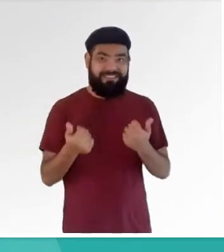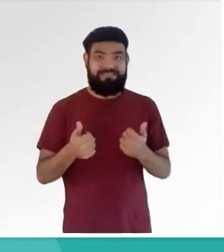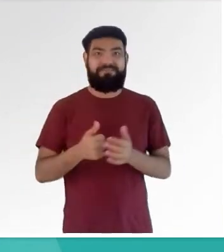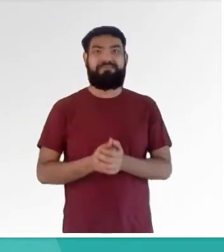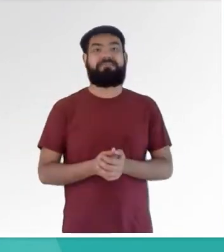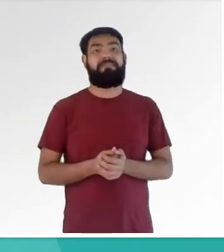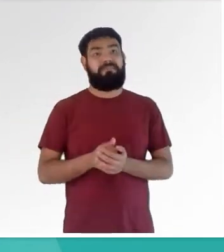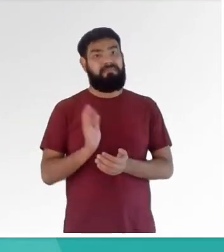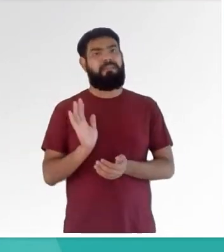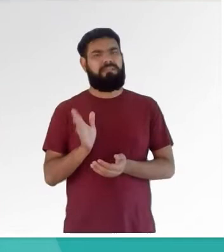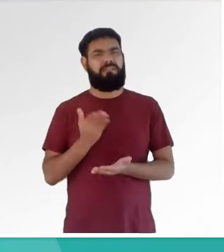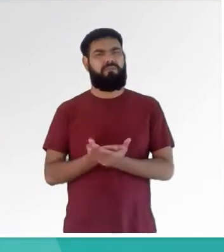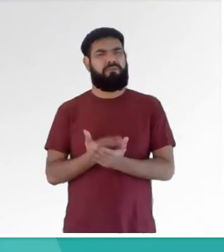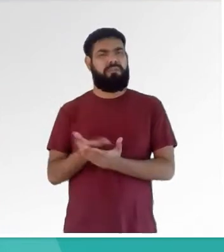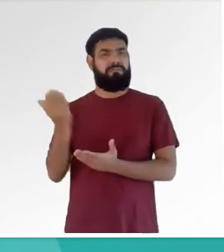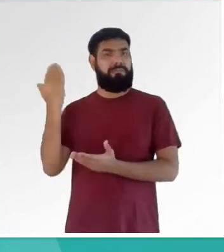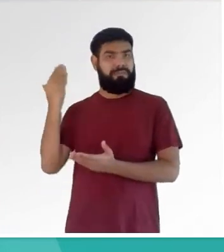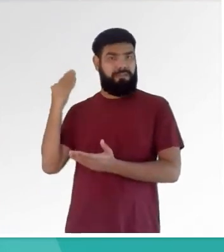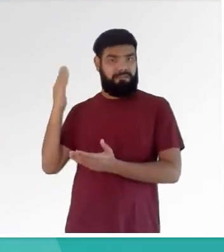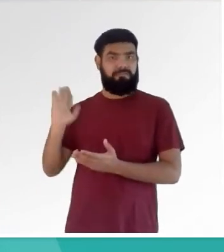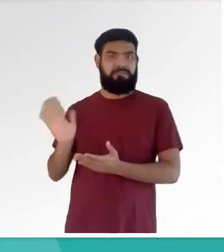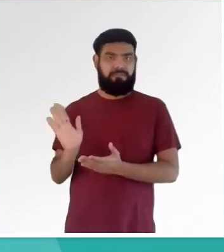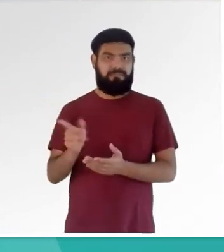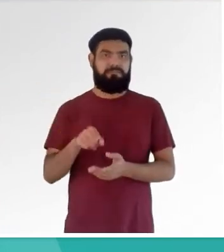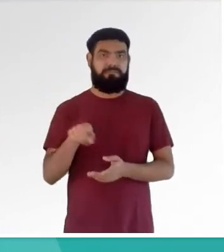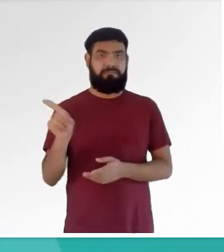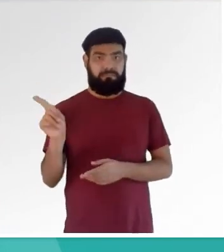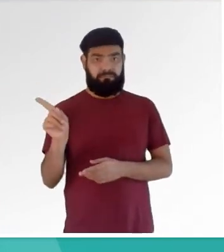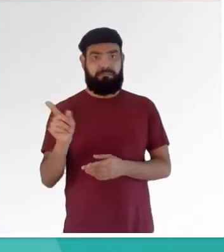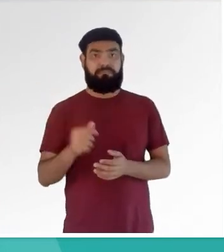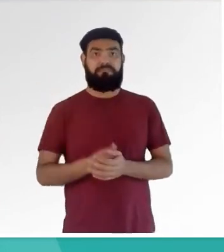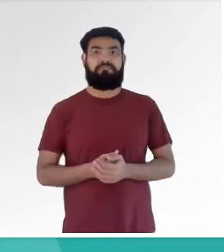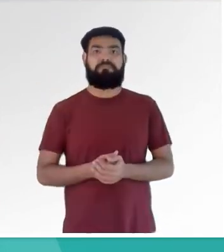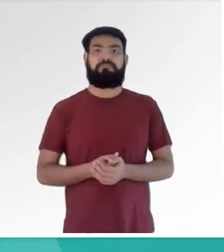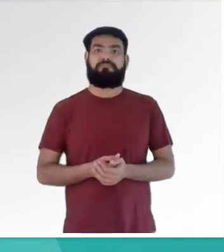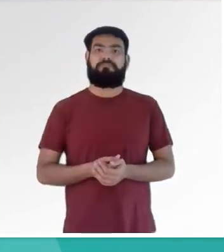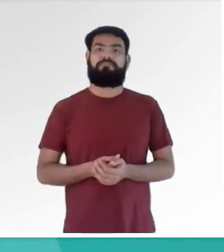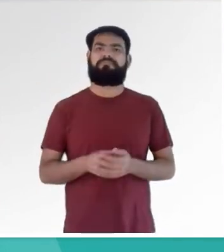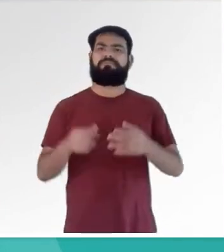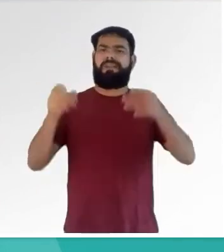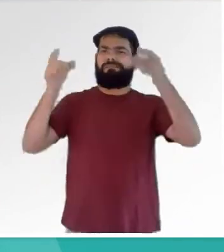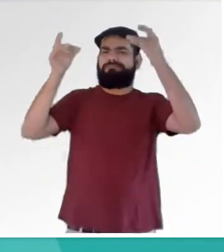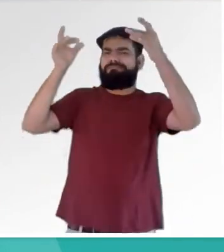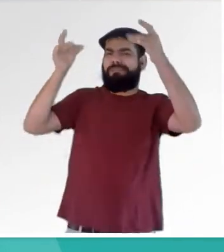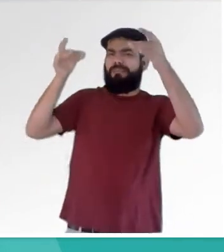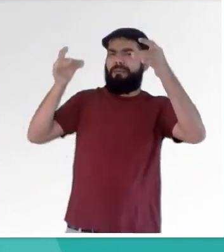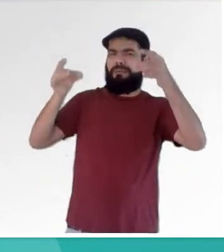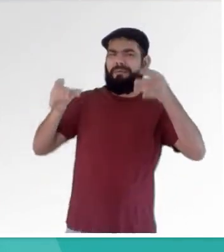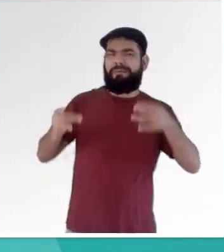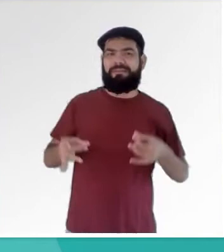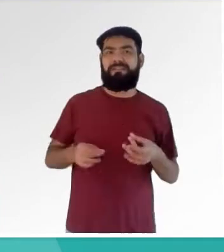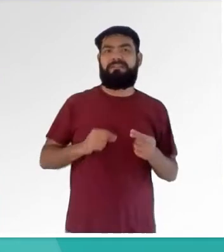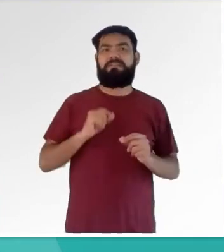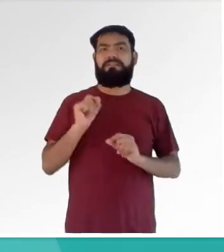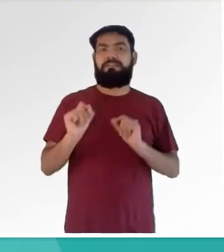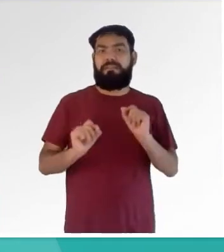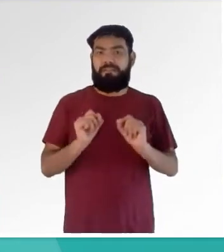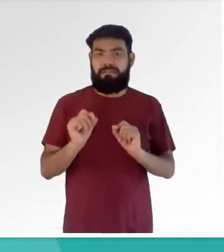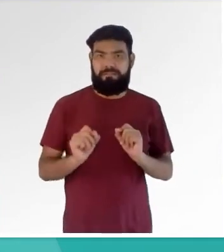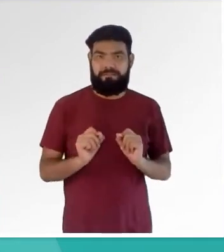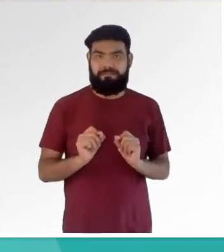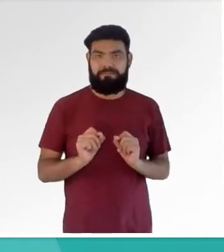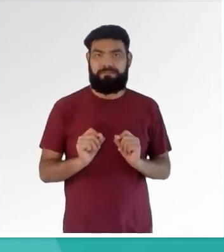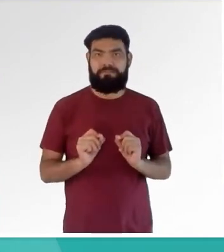estudamos na unidade 1, né? Na primeira unidade. Nós falamos um pouco, então, só para a gente se situar aqui,